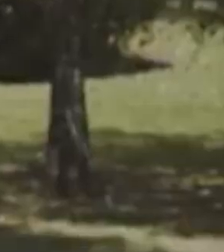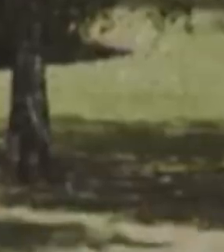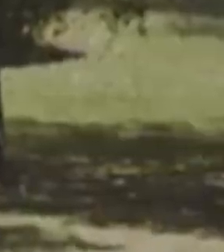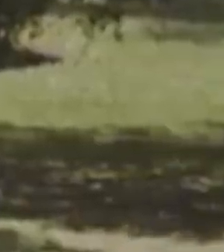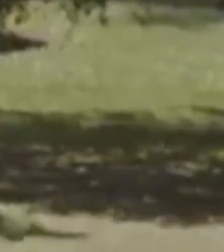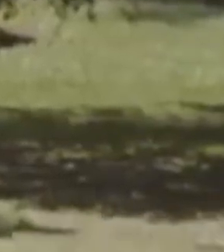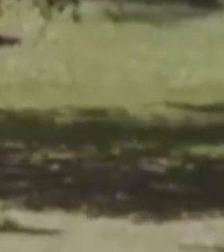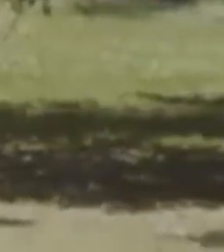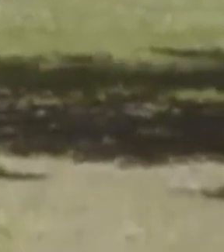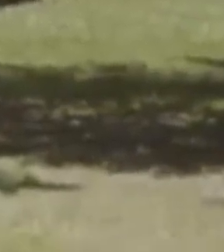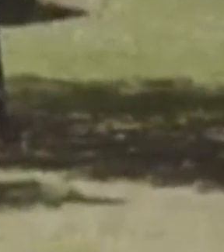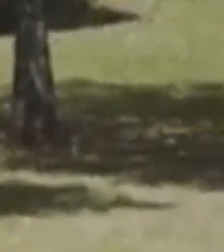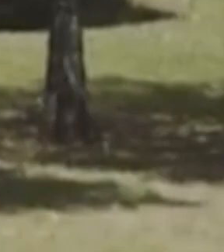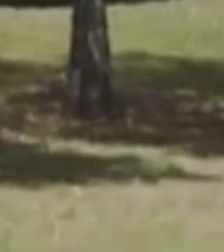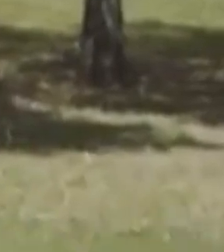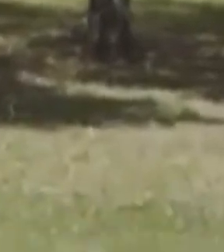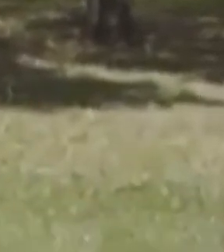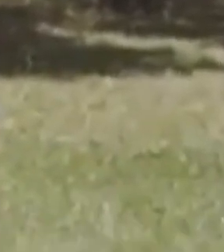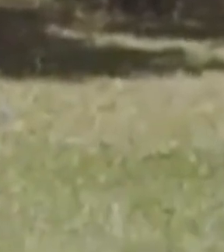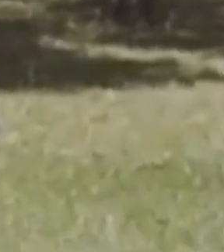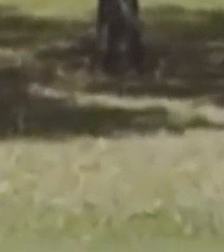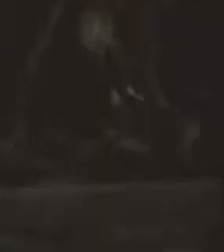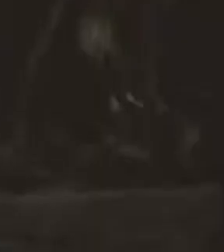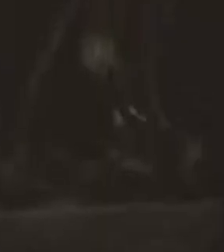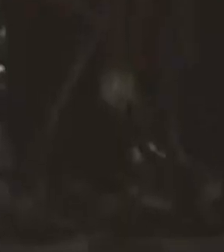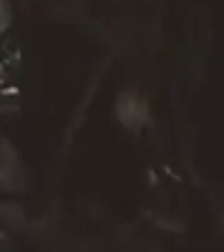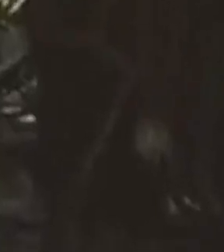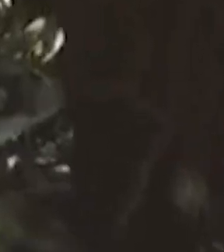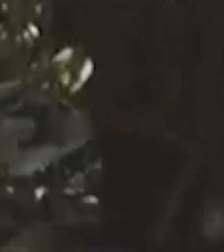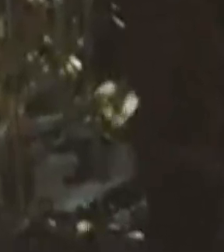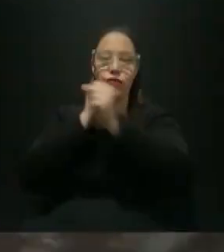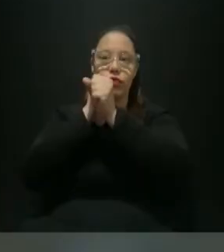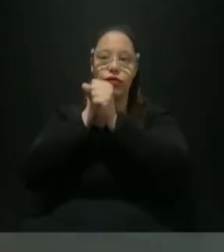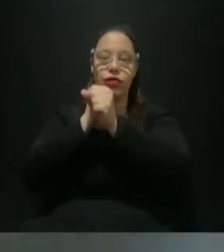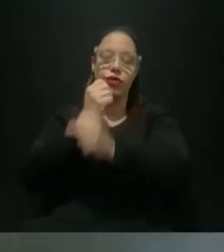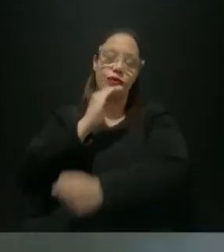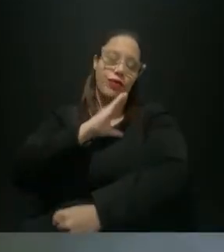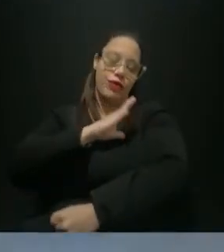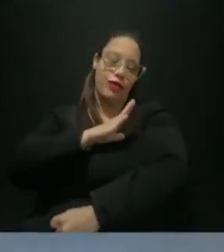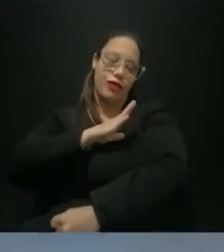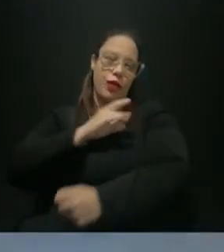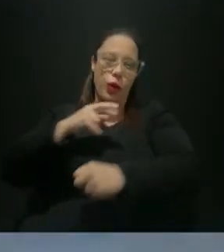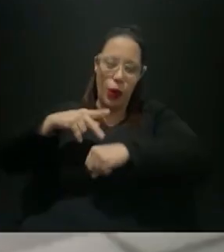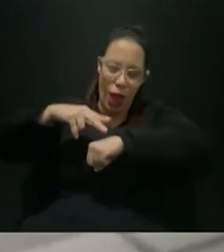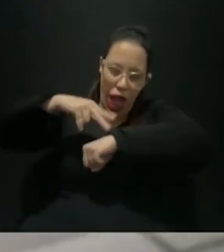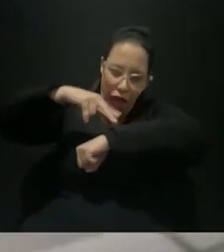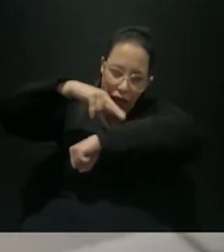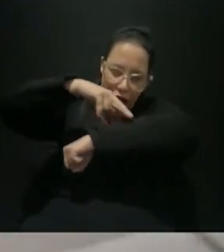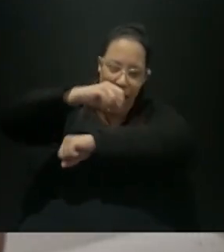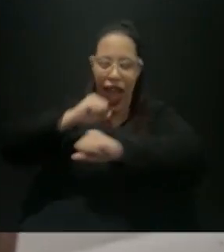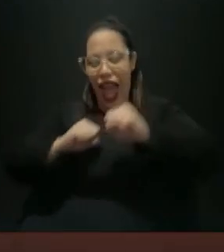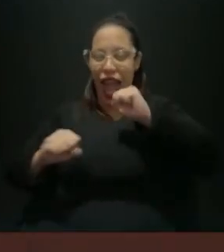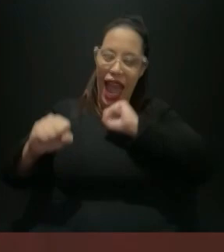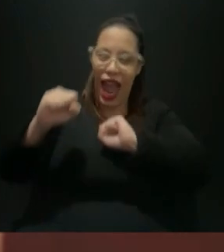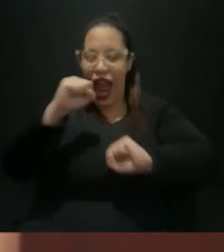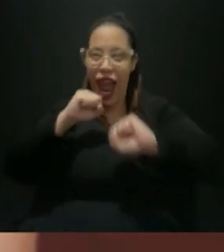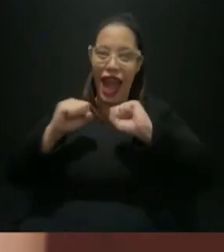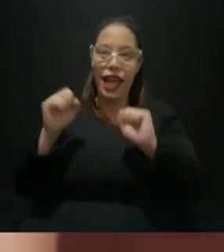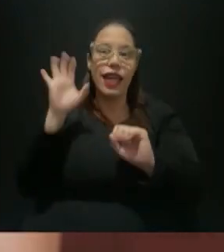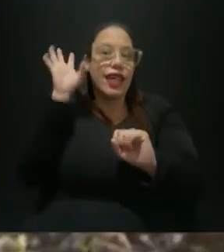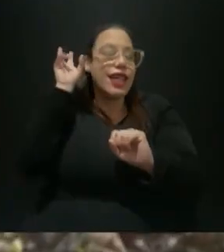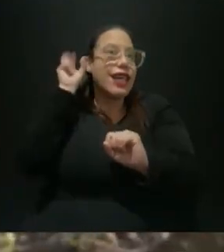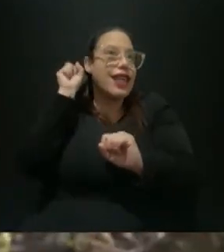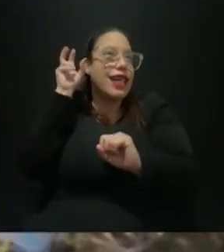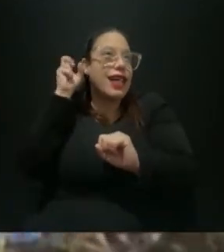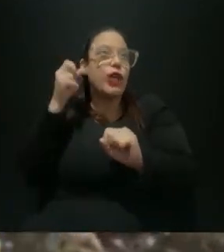o dedo. Se a criança encontra afeto, corre, pula, escuta história,